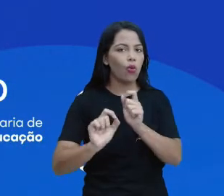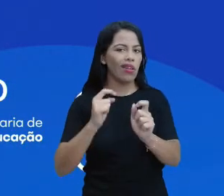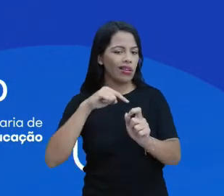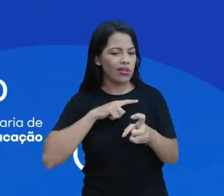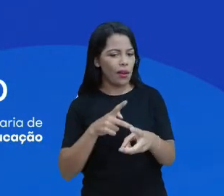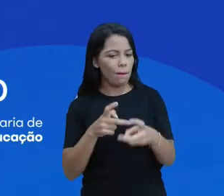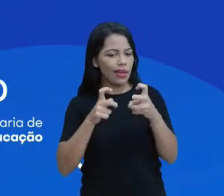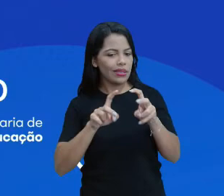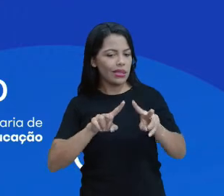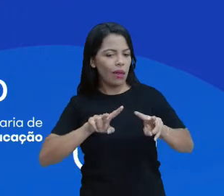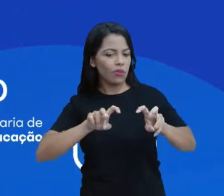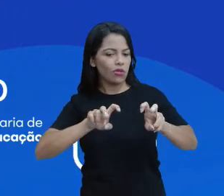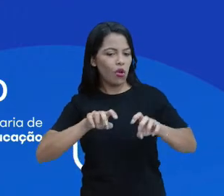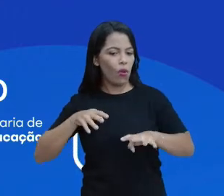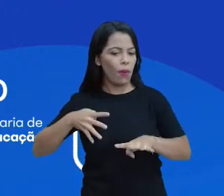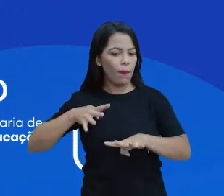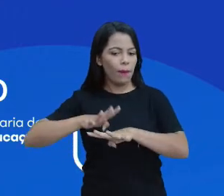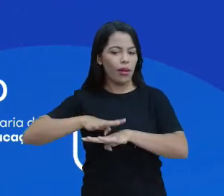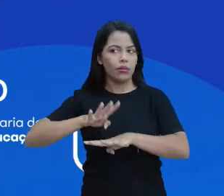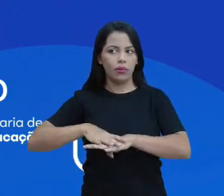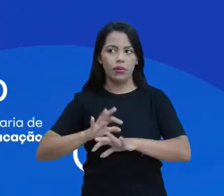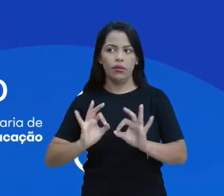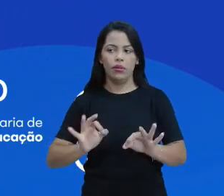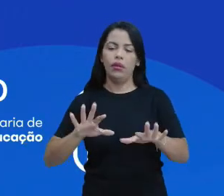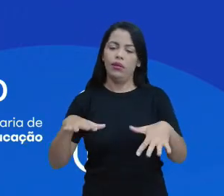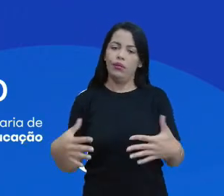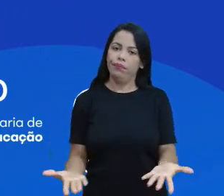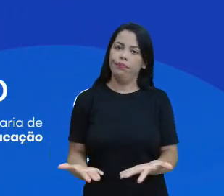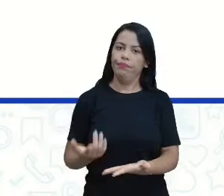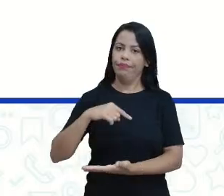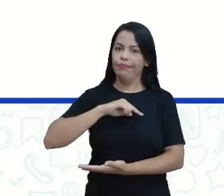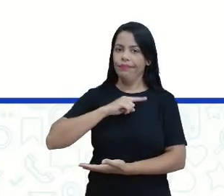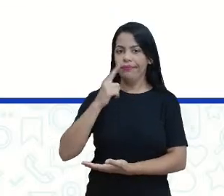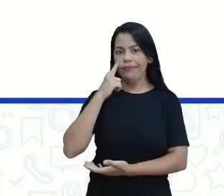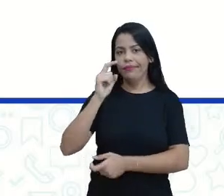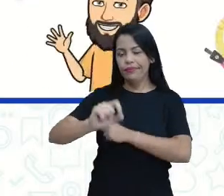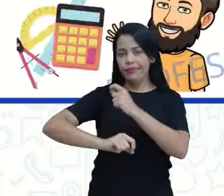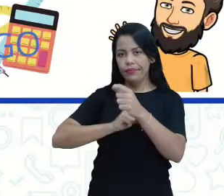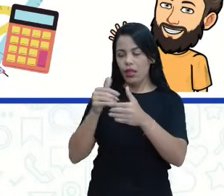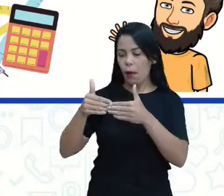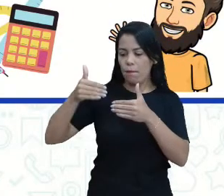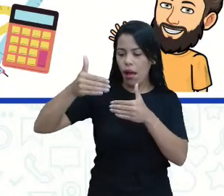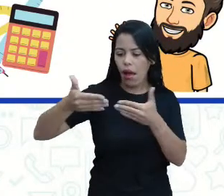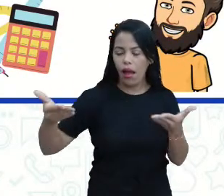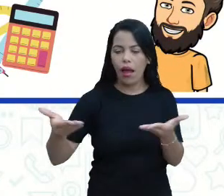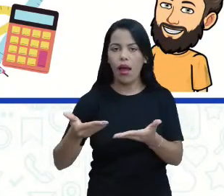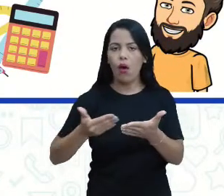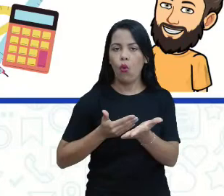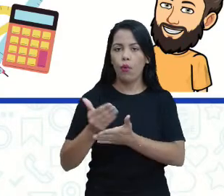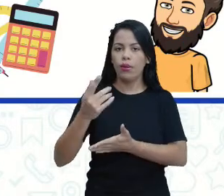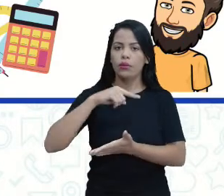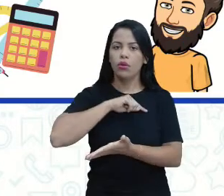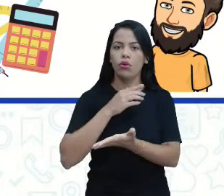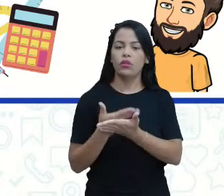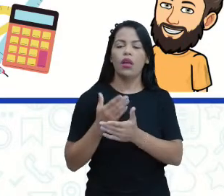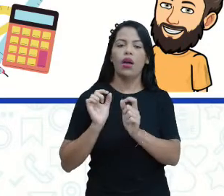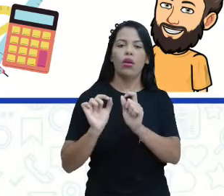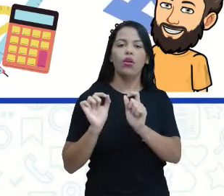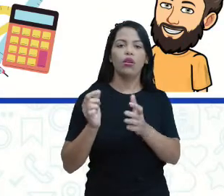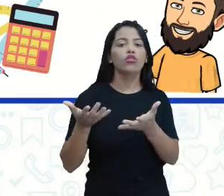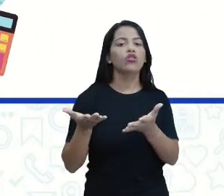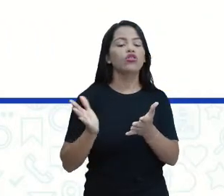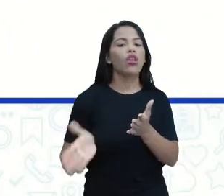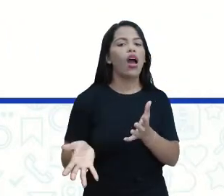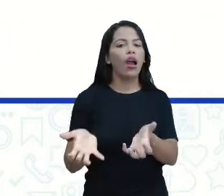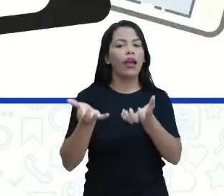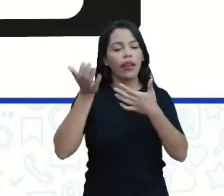relação à matemática, tá? Então, a gente vai verificar a partir de agora, o início da nossa aula e já queria